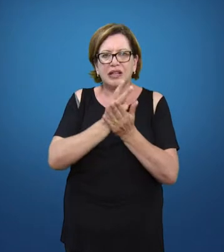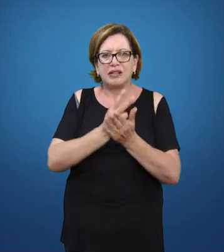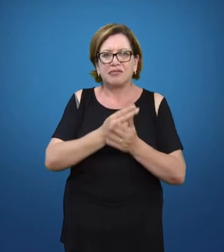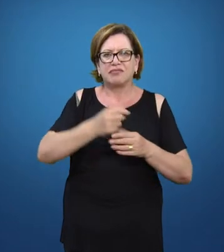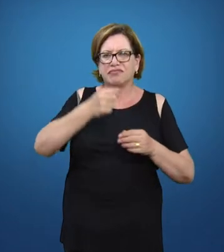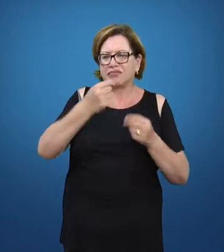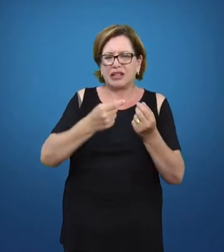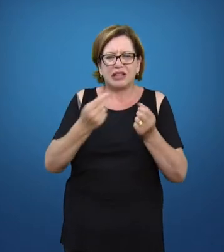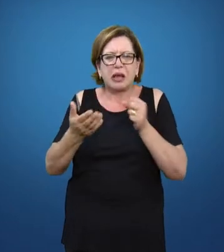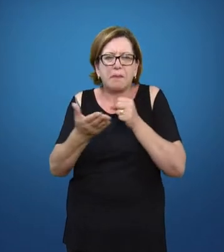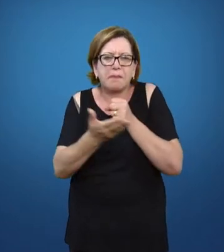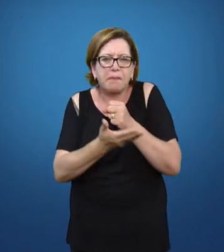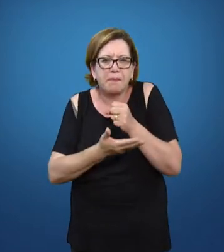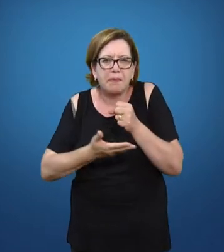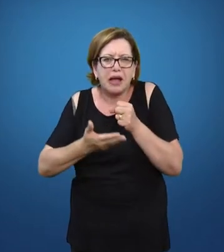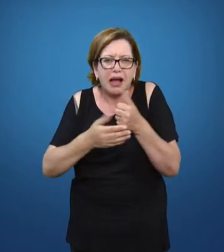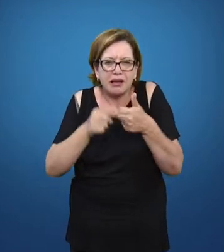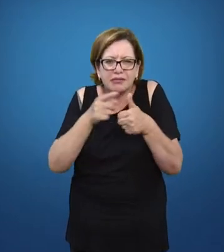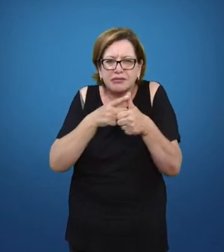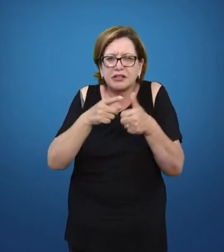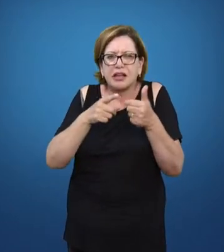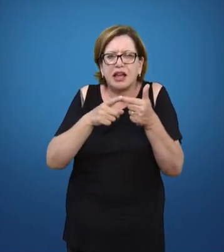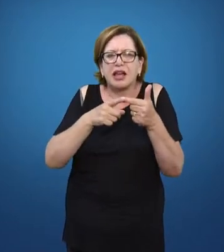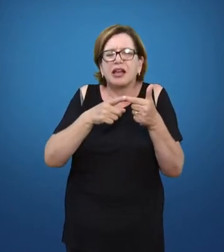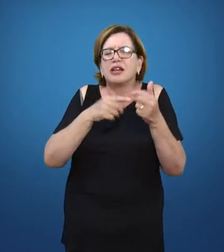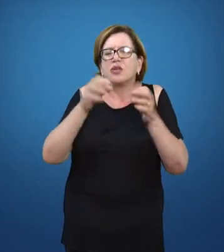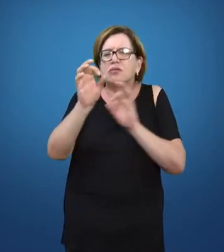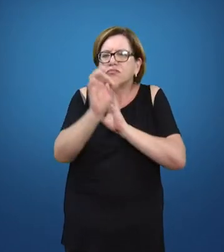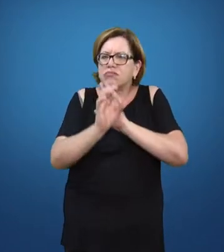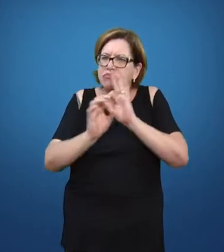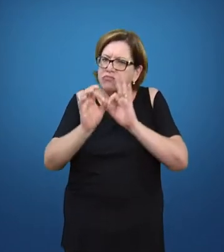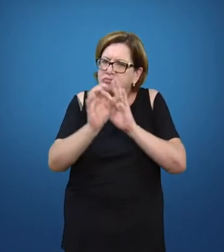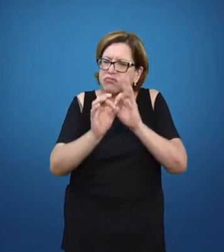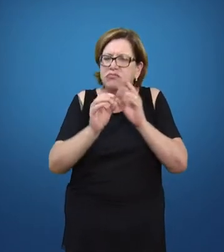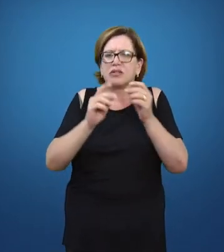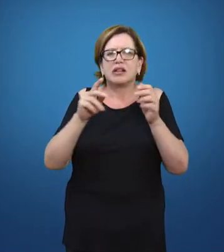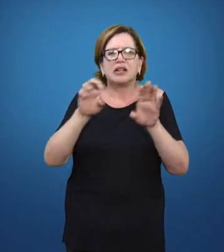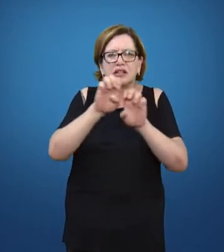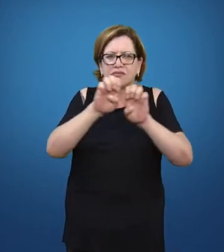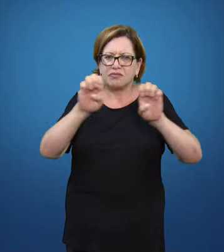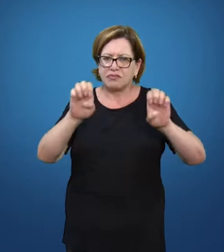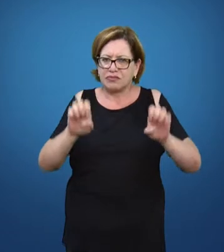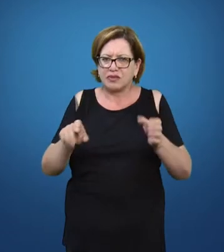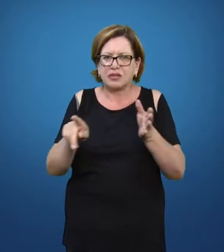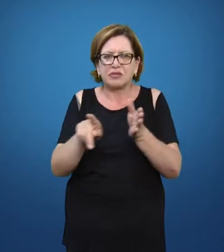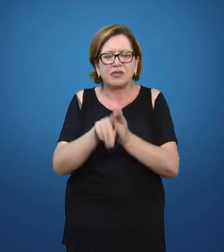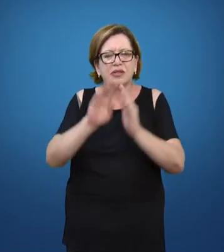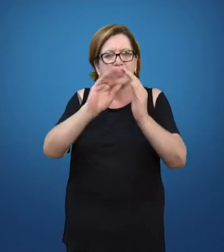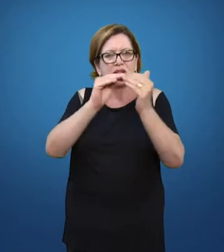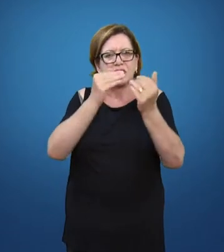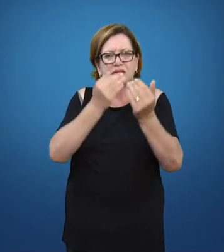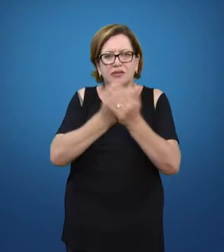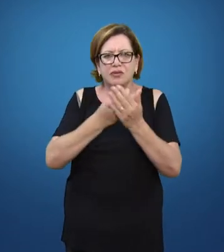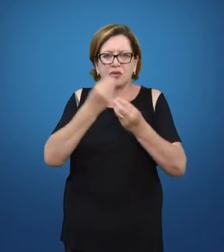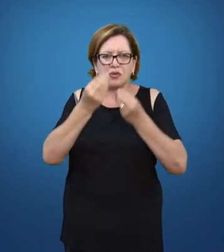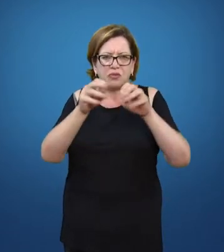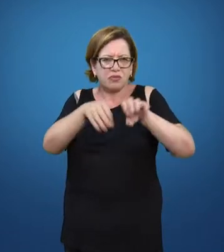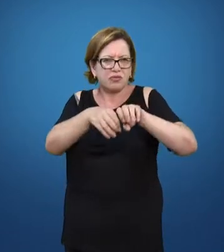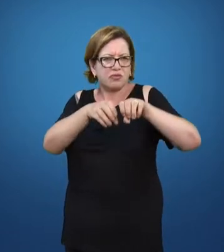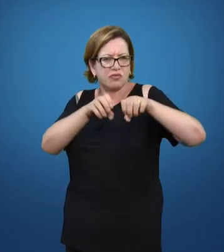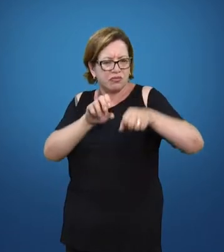se aos fundamentos aos pressupostos a organização ea estrutura escolar a formação